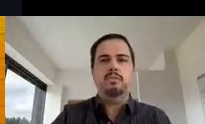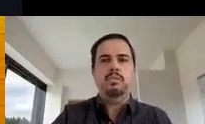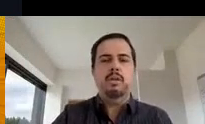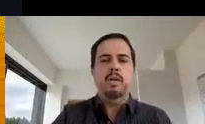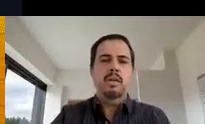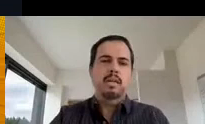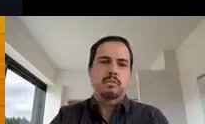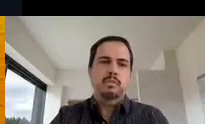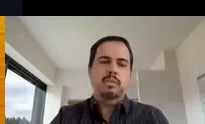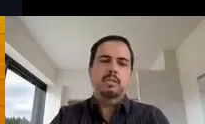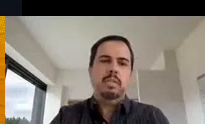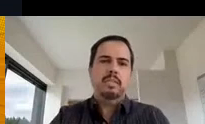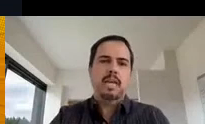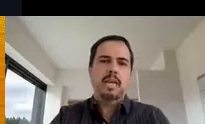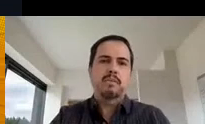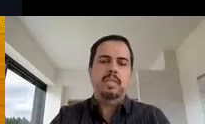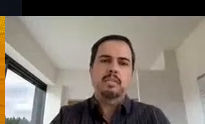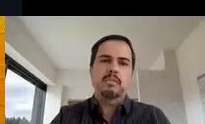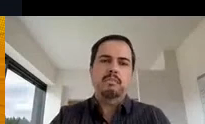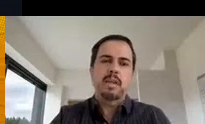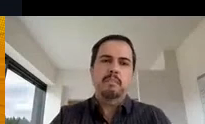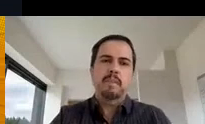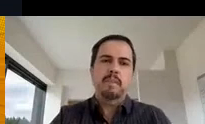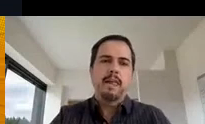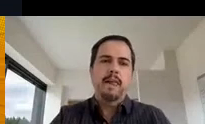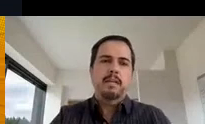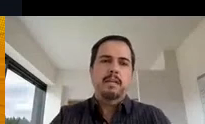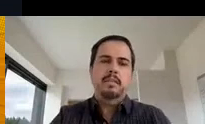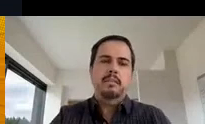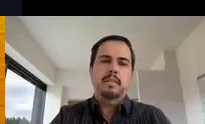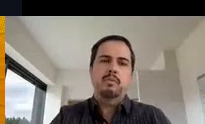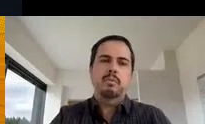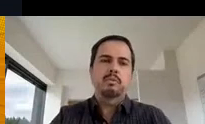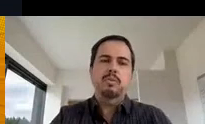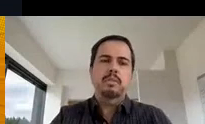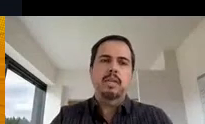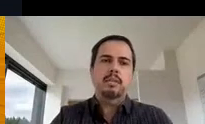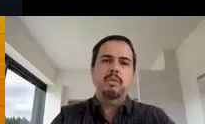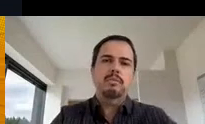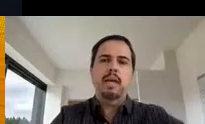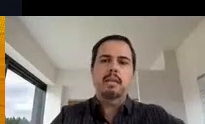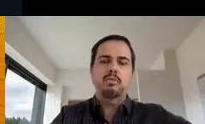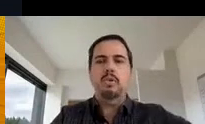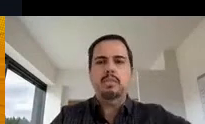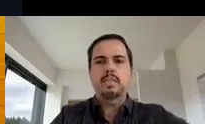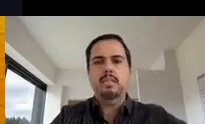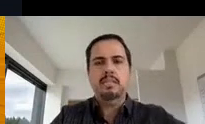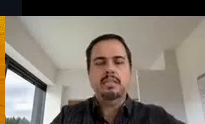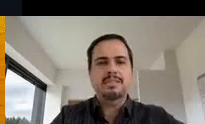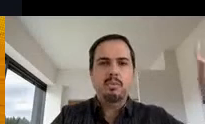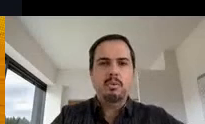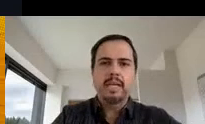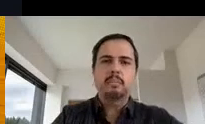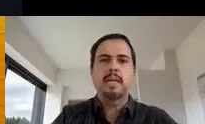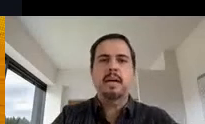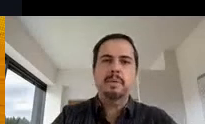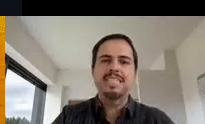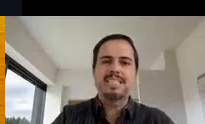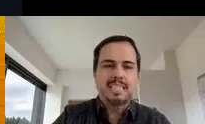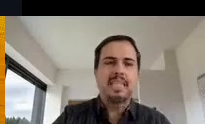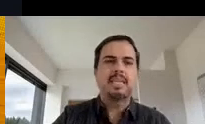para o tamanho dessa instituição. Então, se vocês pensarem aí no cantinho, vocês vão lembrar de, sei lá, uma, duas, três, quatro, 10 coisas aí que vocês